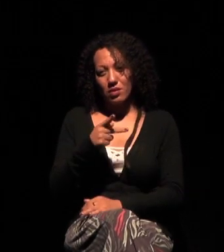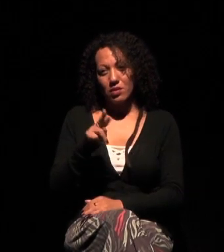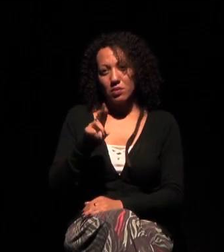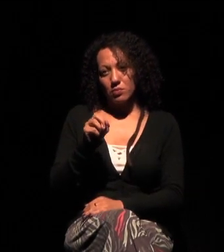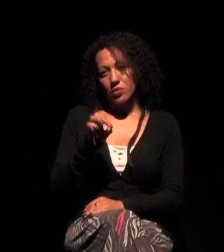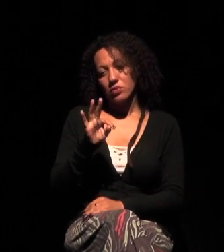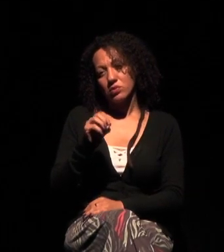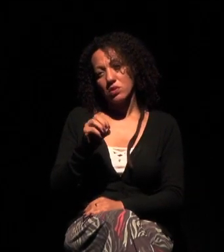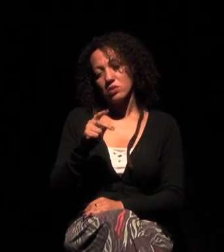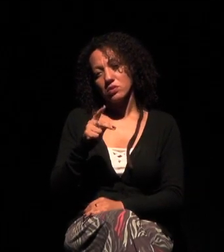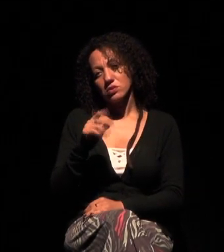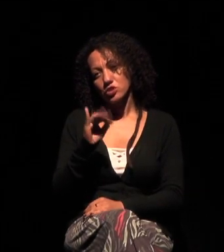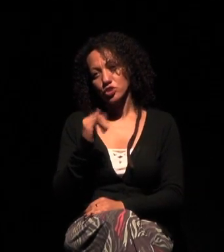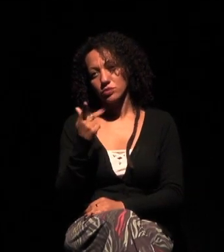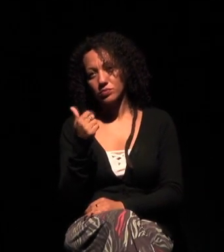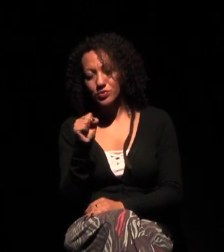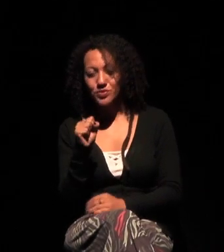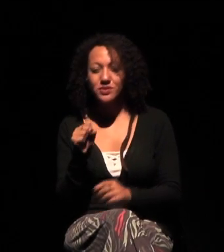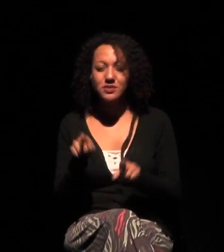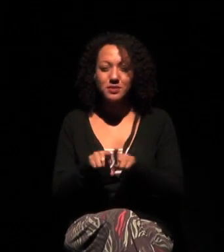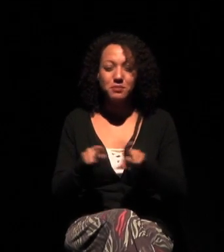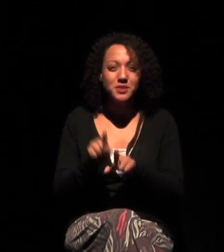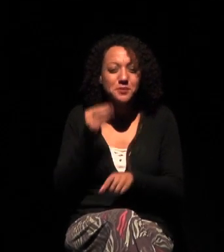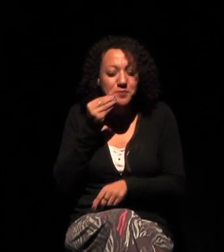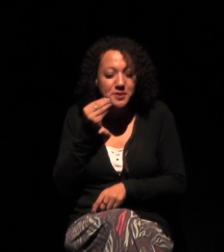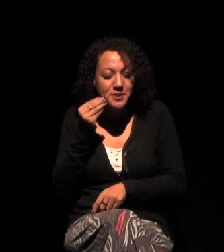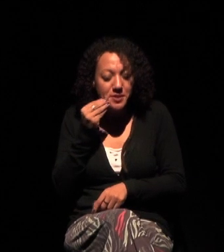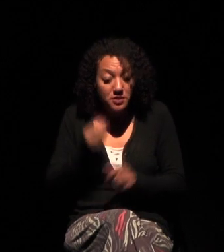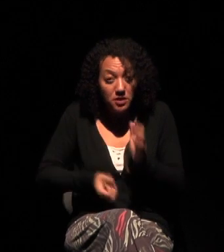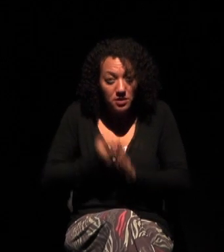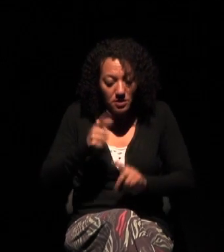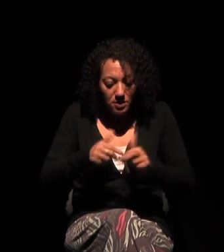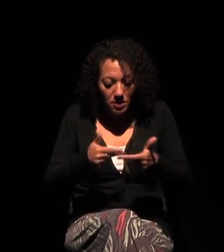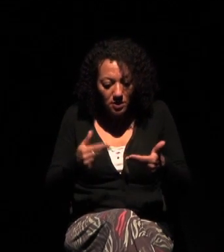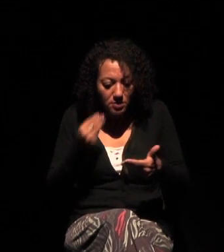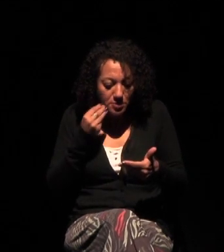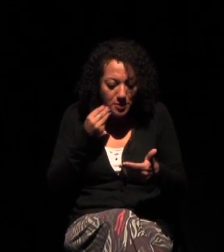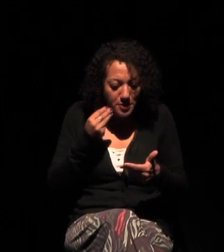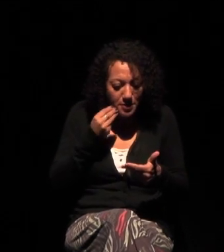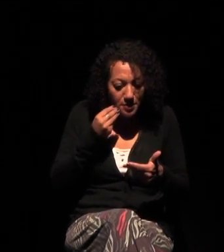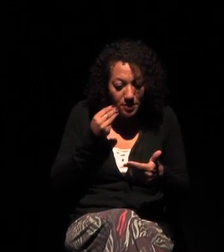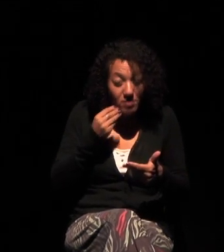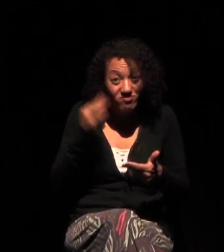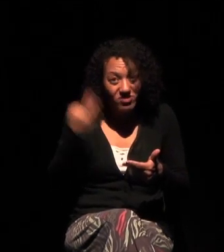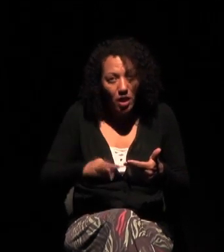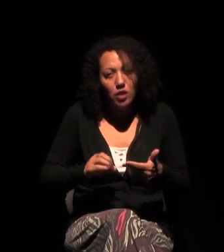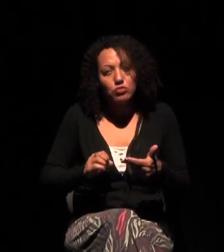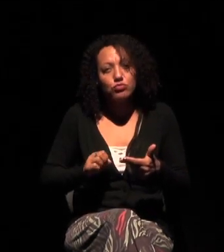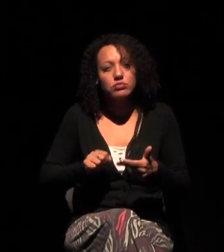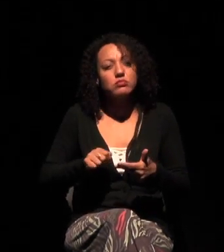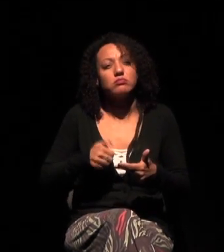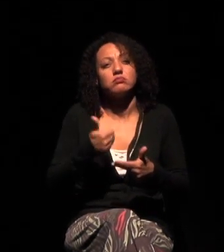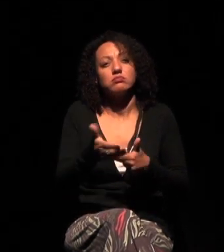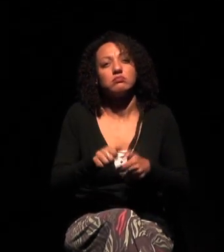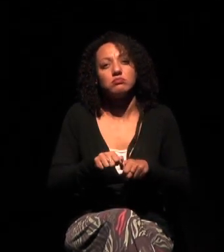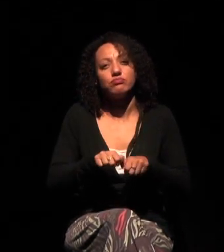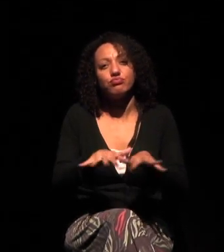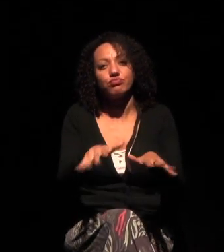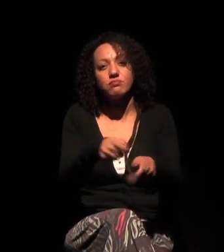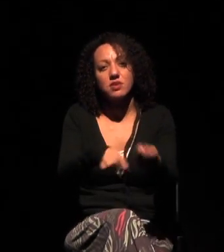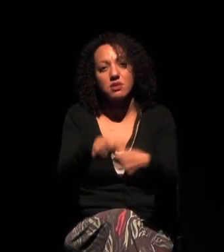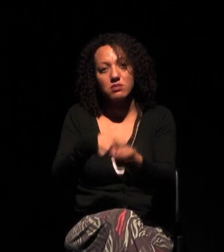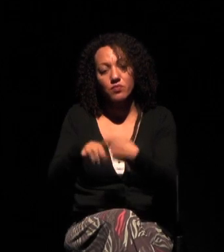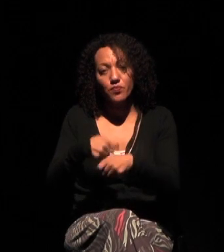tentar fazer os primeiros ensaios para validar os seus produtos antes de colocar no mercado em termos de resultados muito